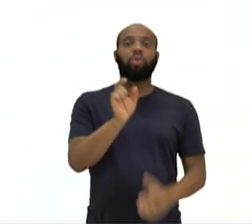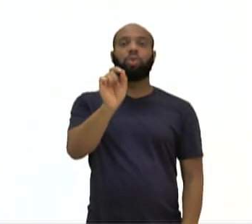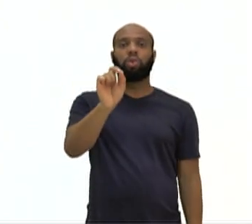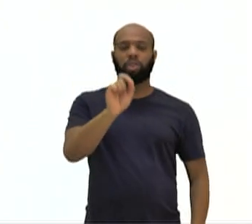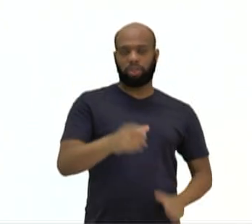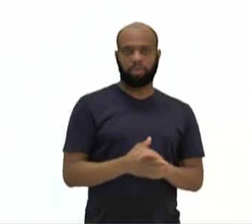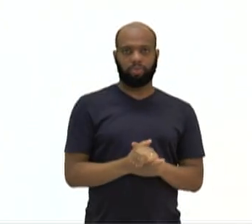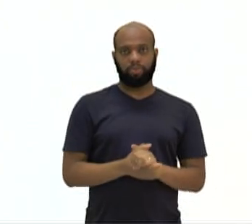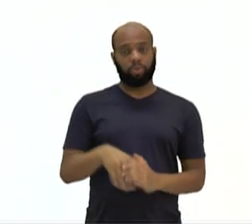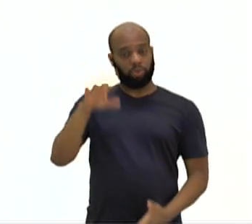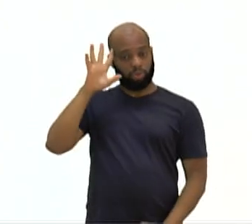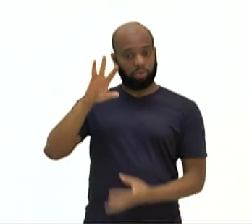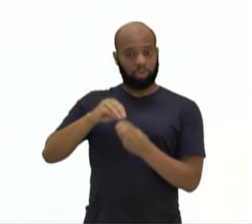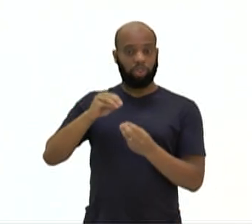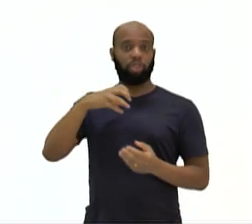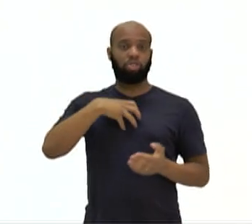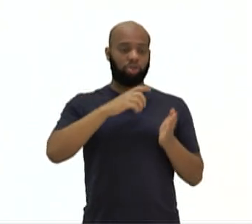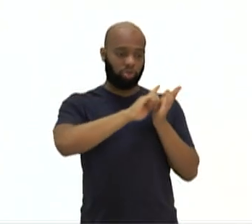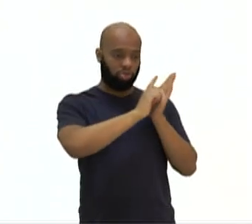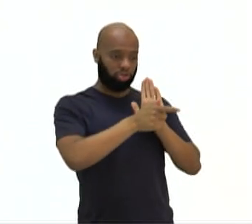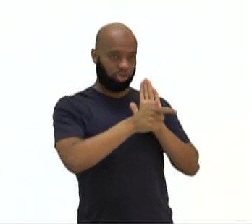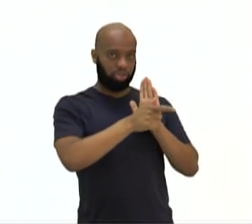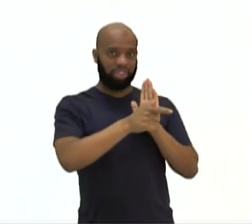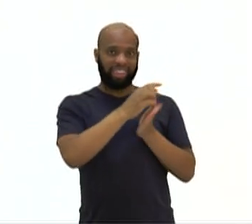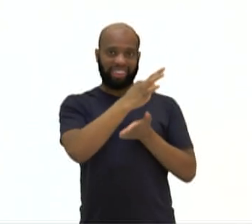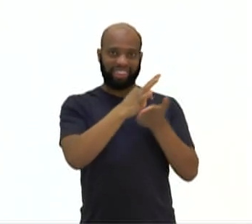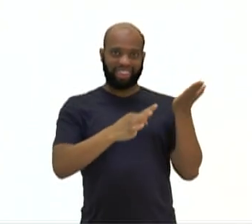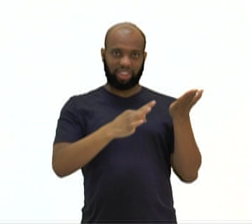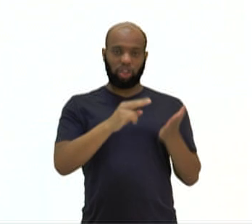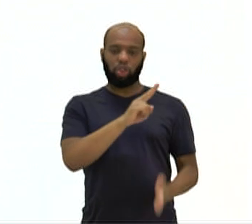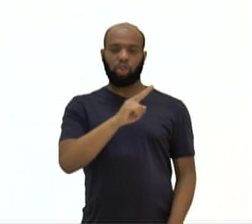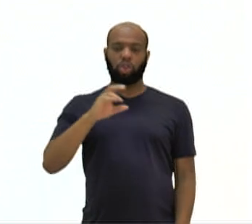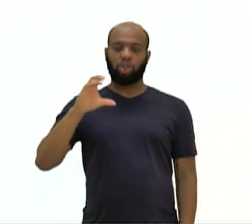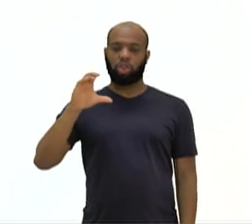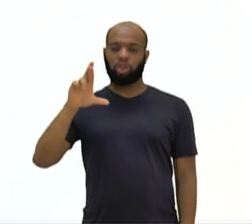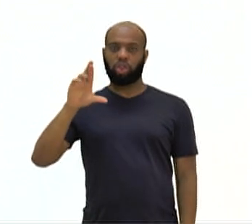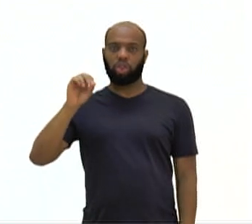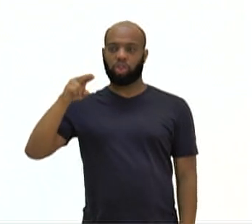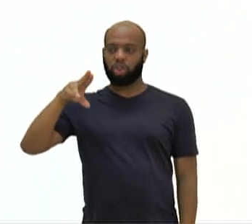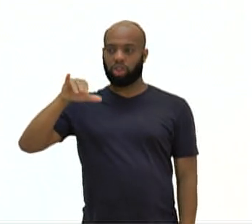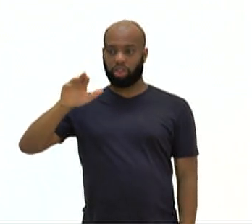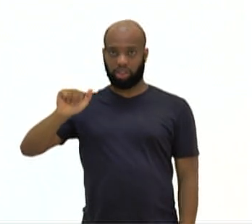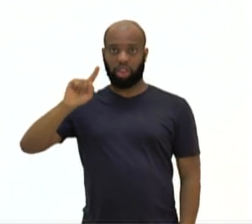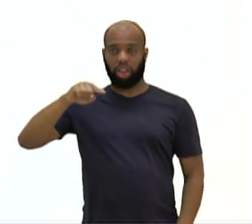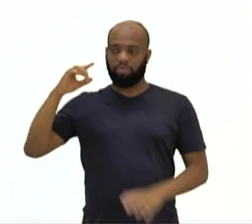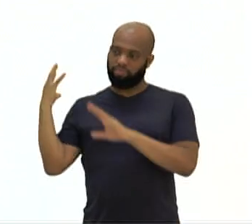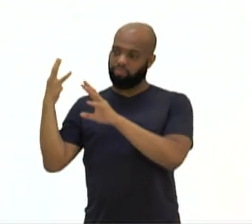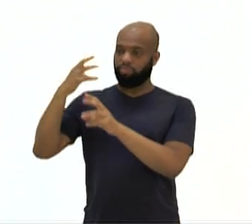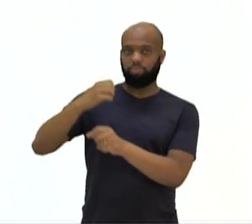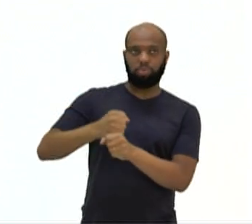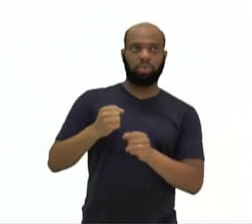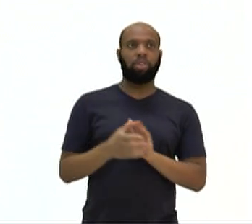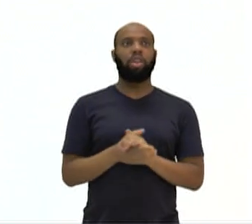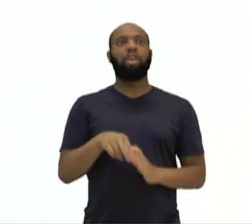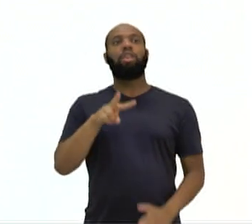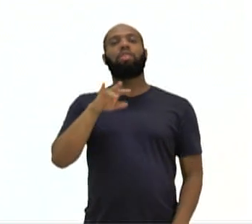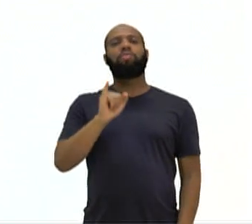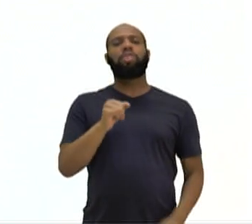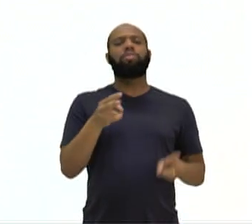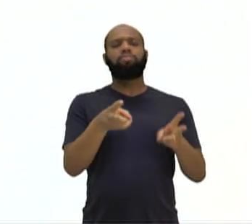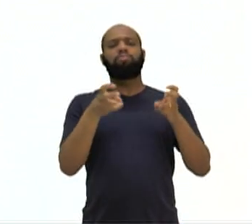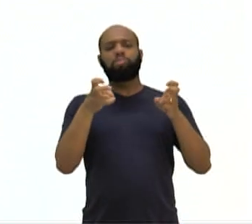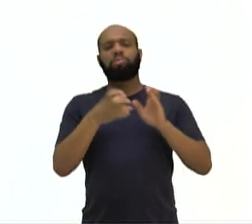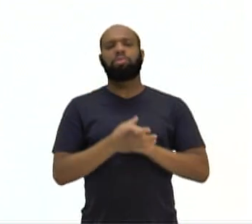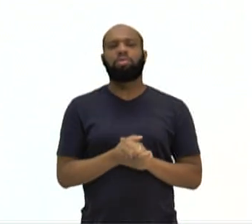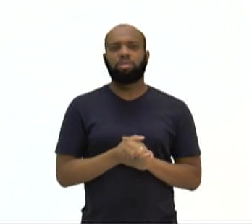é compreender o gênero crônica, lembrando então que é uma retomada. Nós vamos então